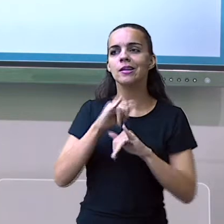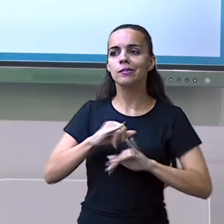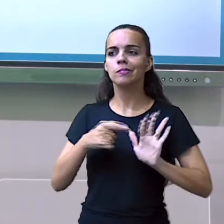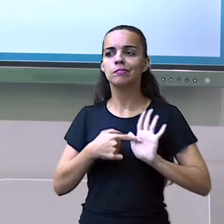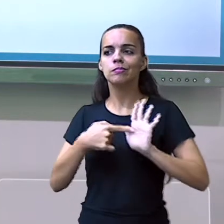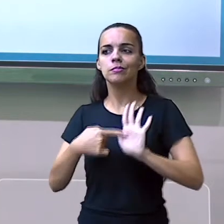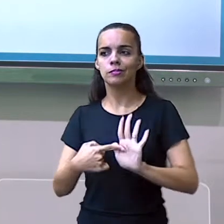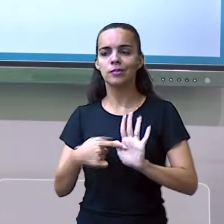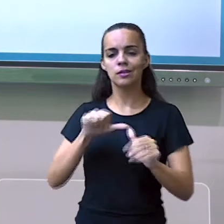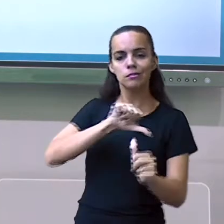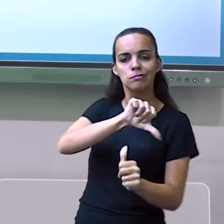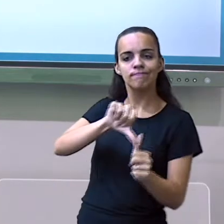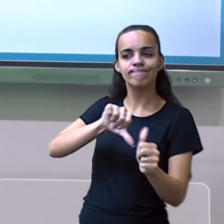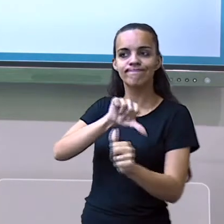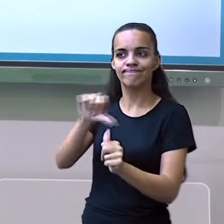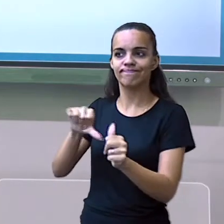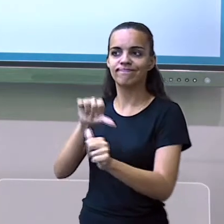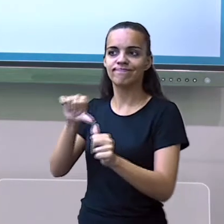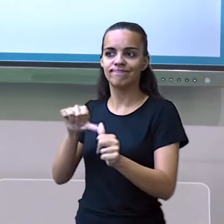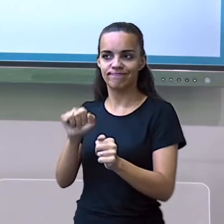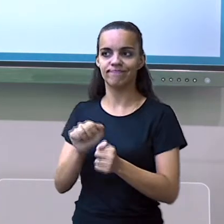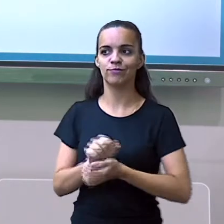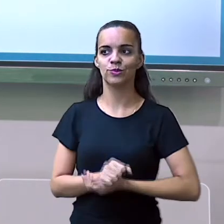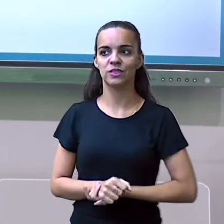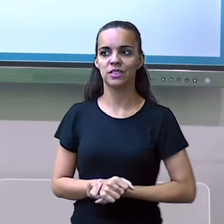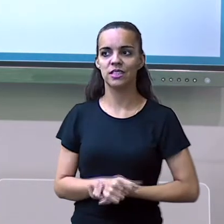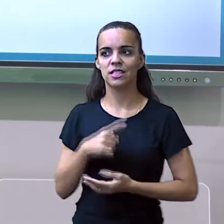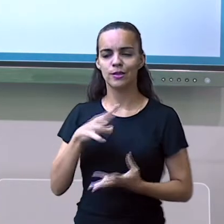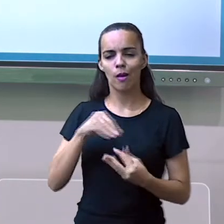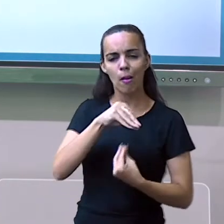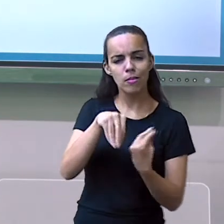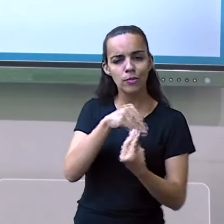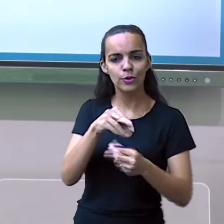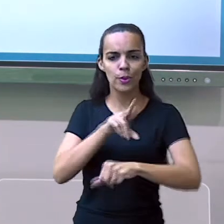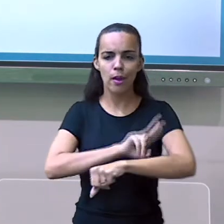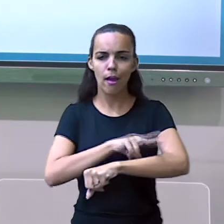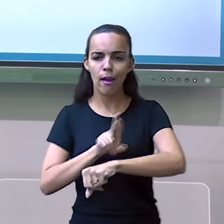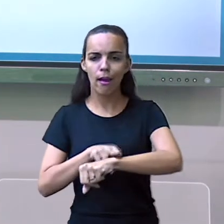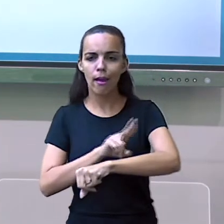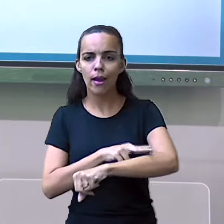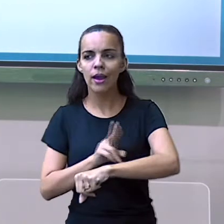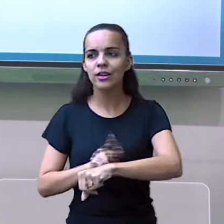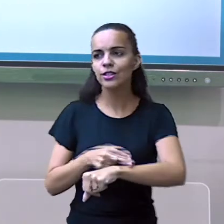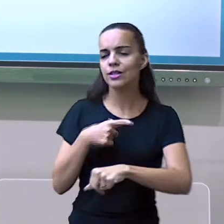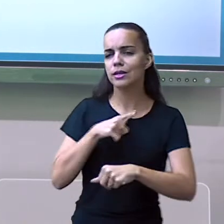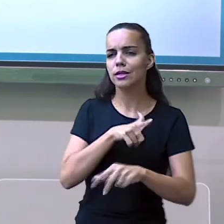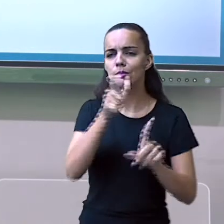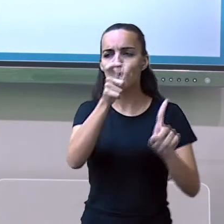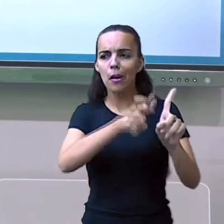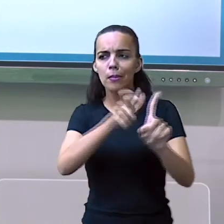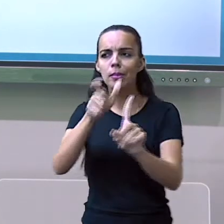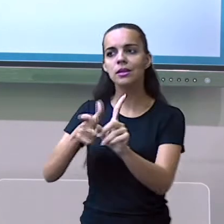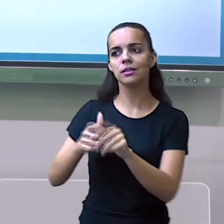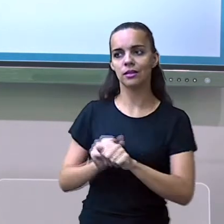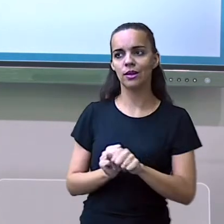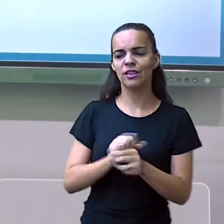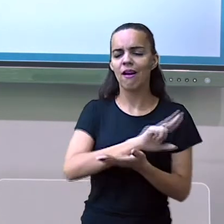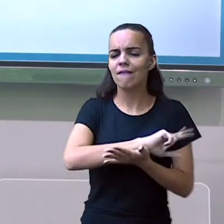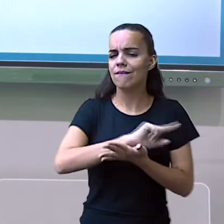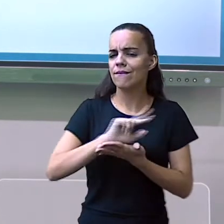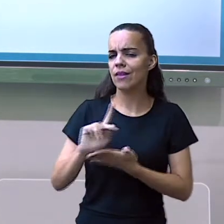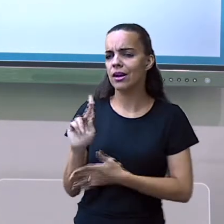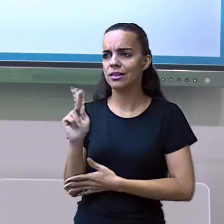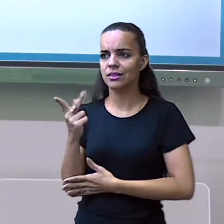e transformando-as. Misturei ritmos e personagens de várias